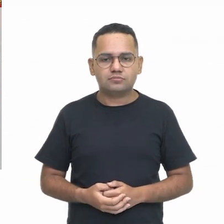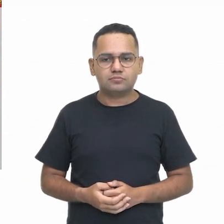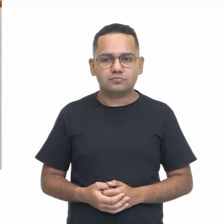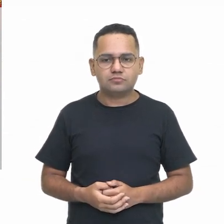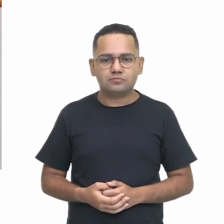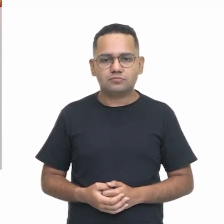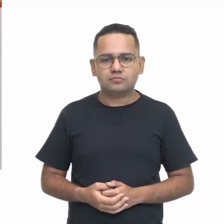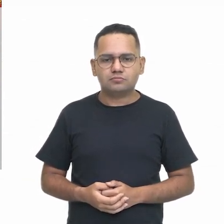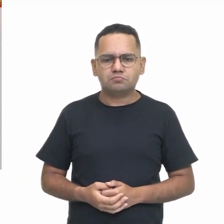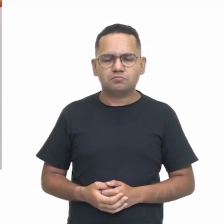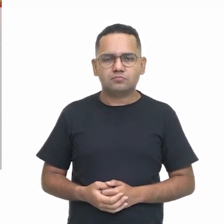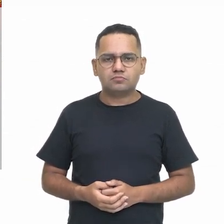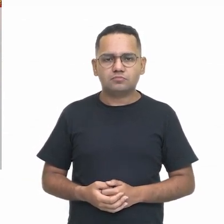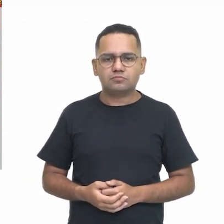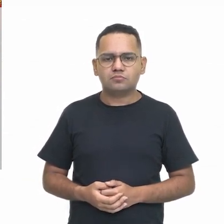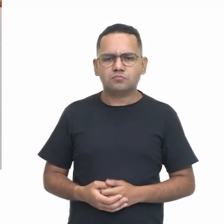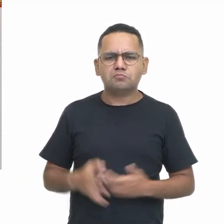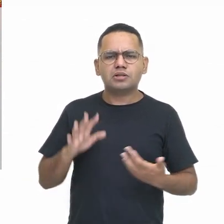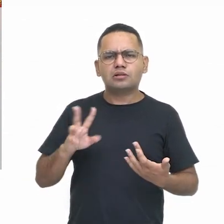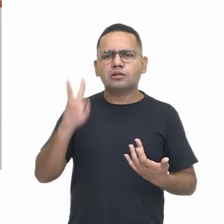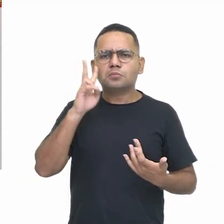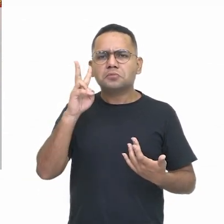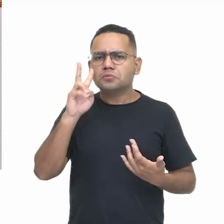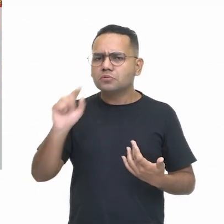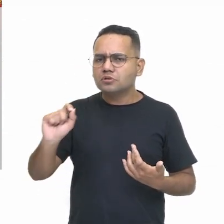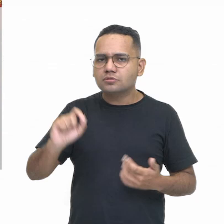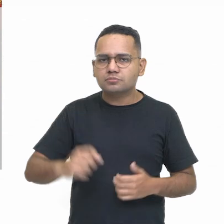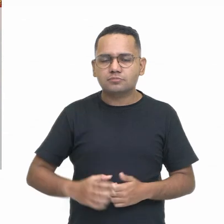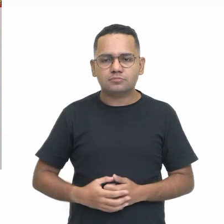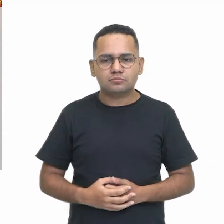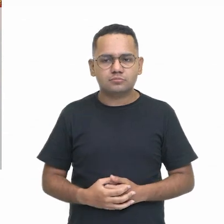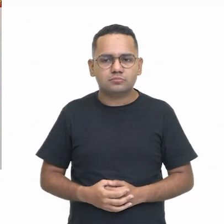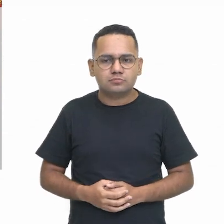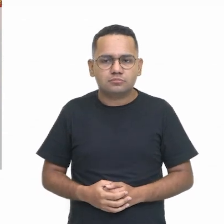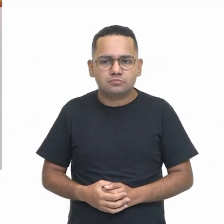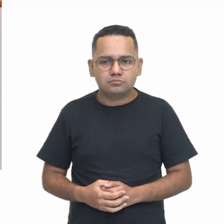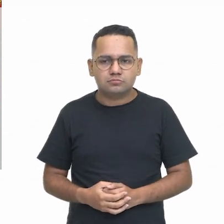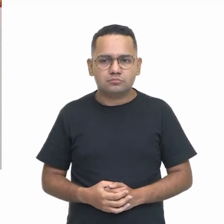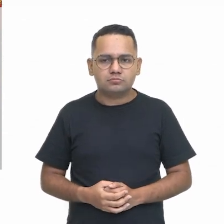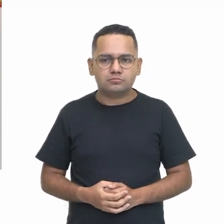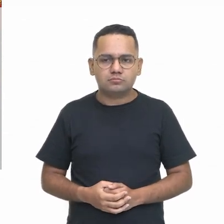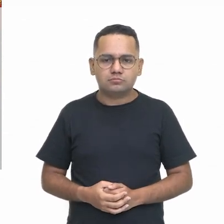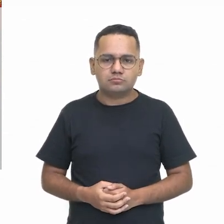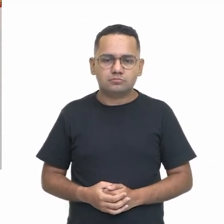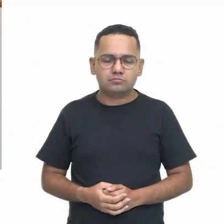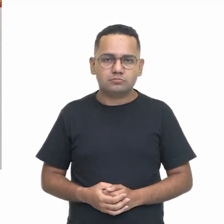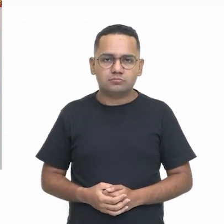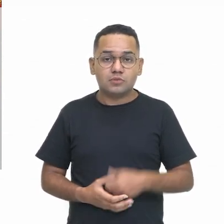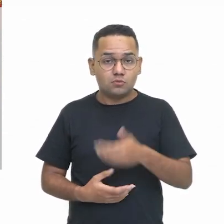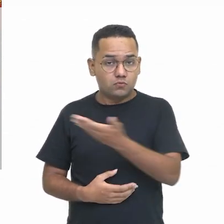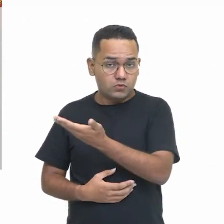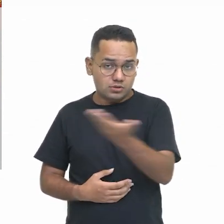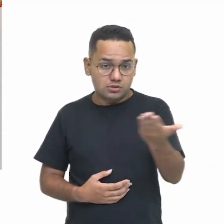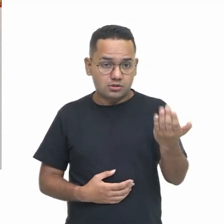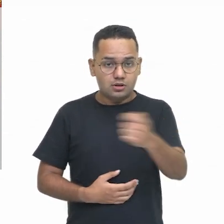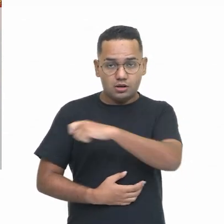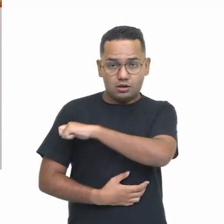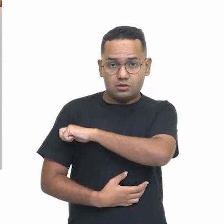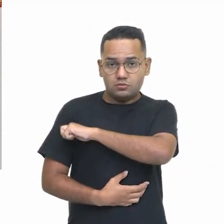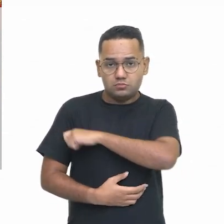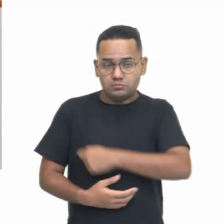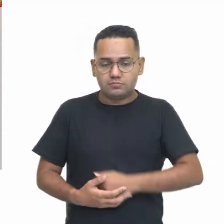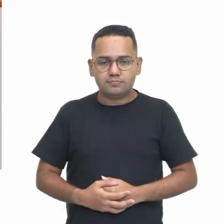ilustração, né, que nos remete o quê? Olha só, um ponto importante. você, né, como aluno do